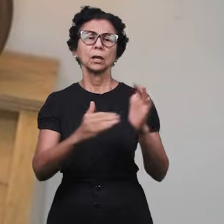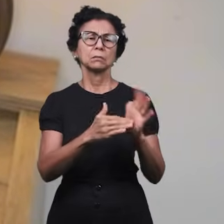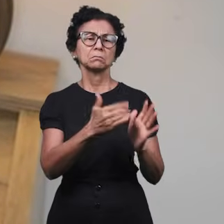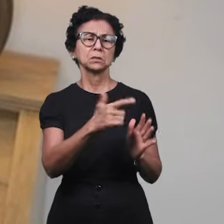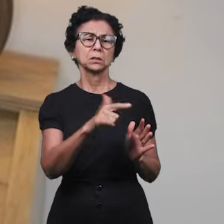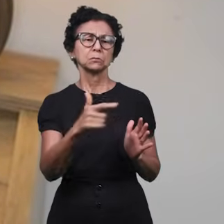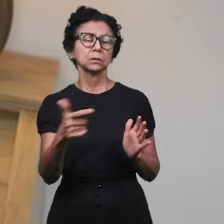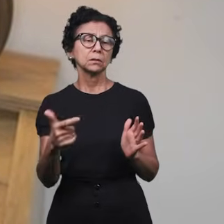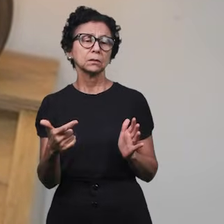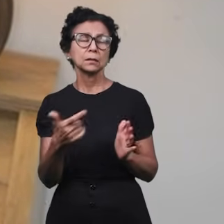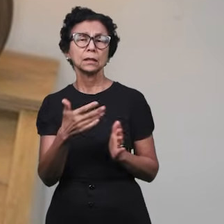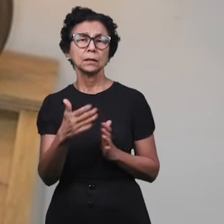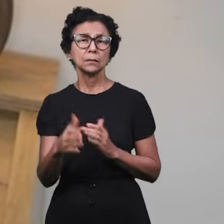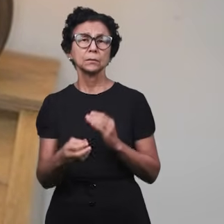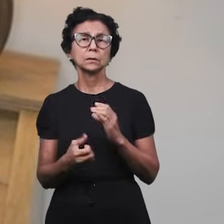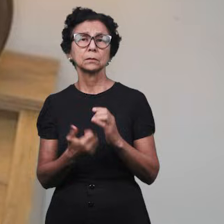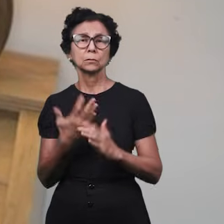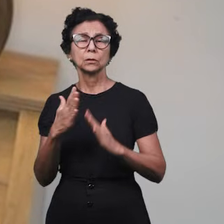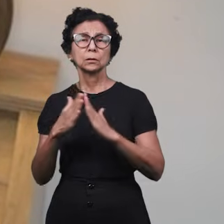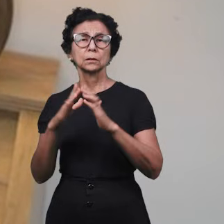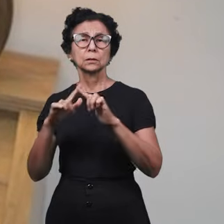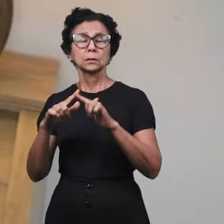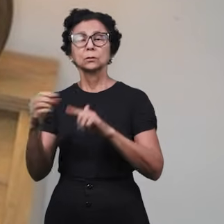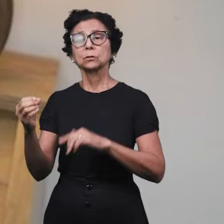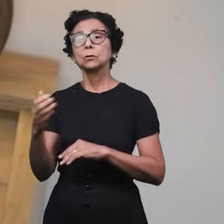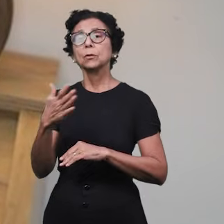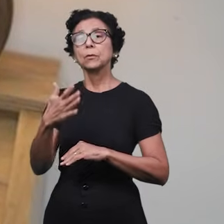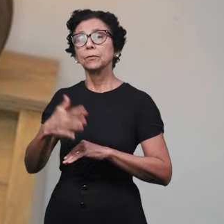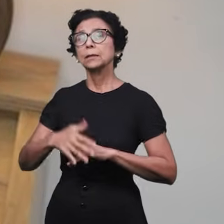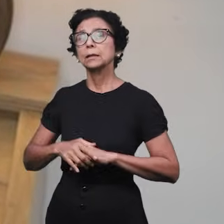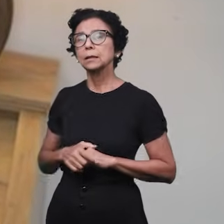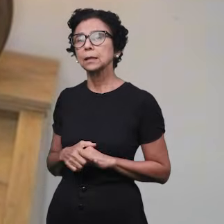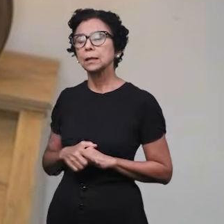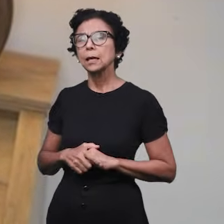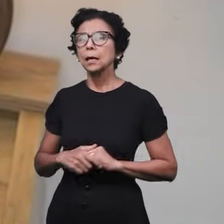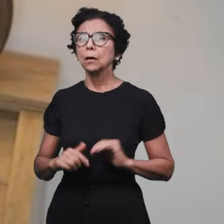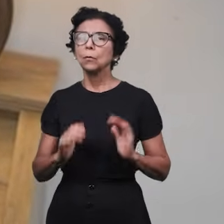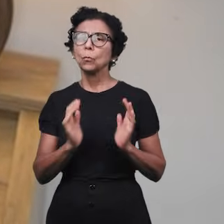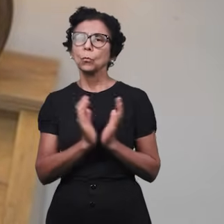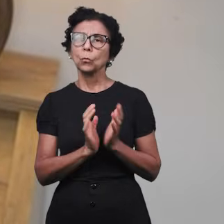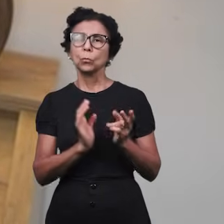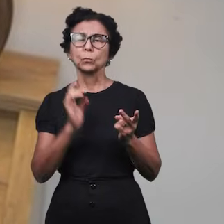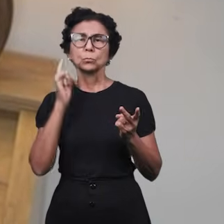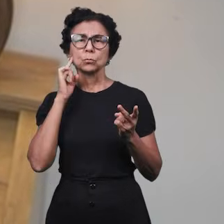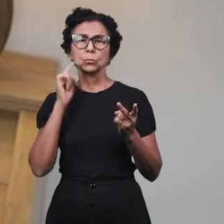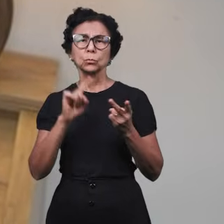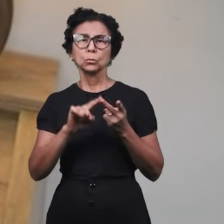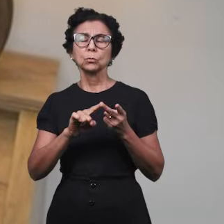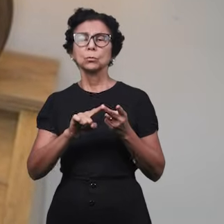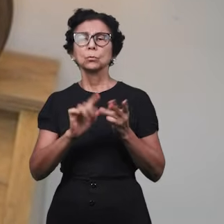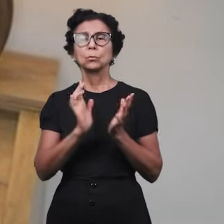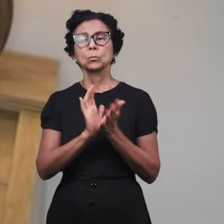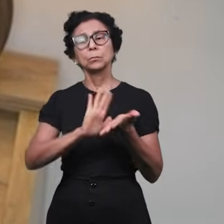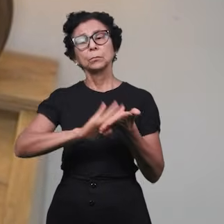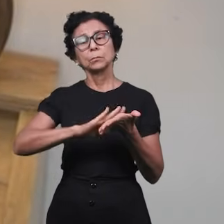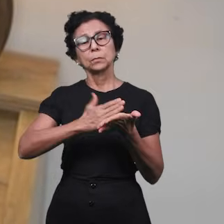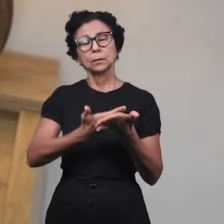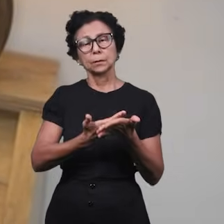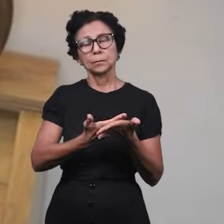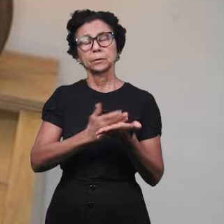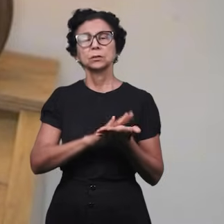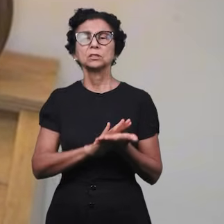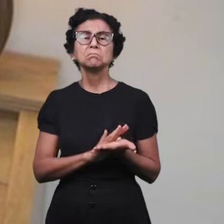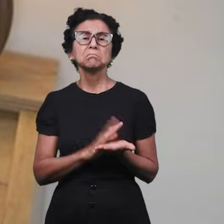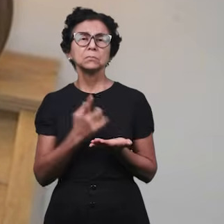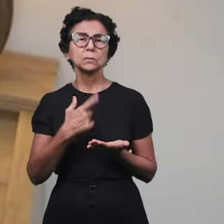ali consagrando mais uma igreja, e ali nós tínhamos um grupo de surdos, um grupo de intérpretes, e naquele momento